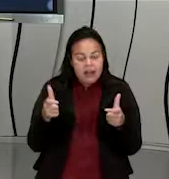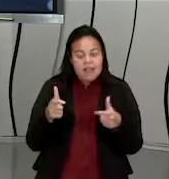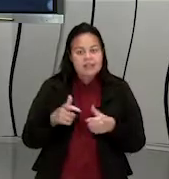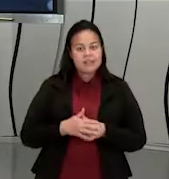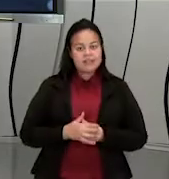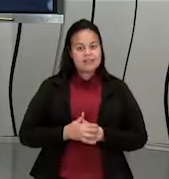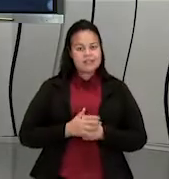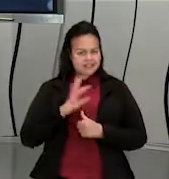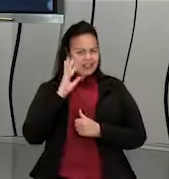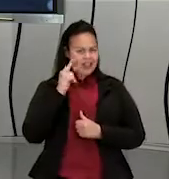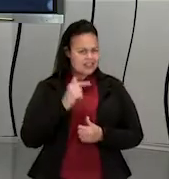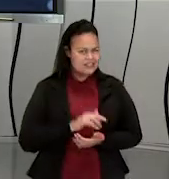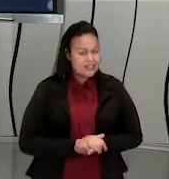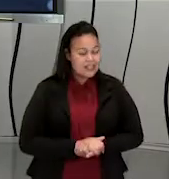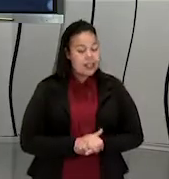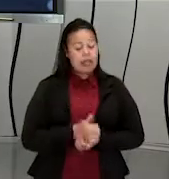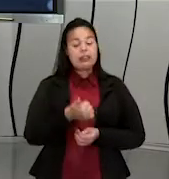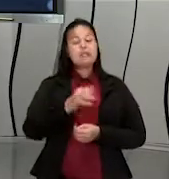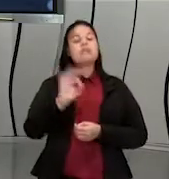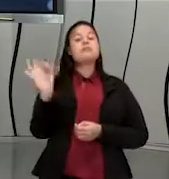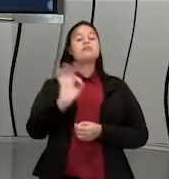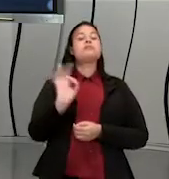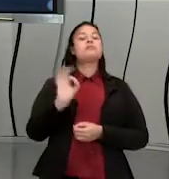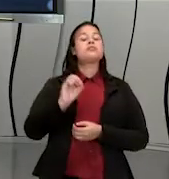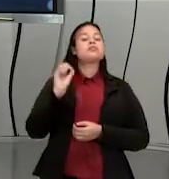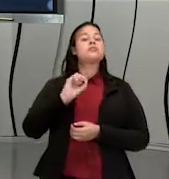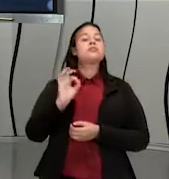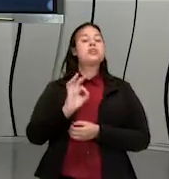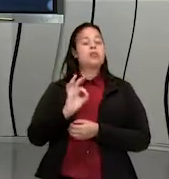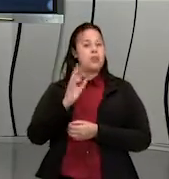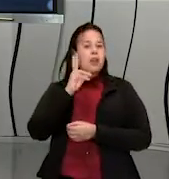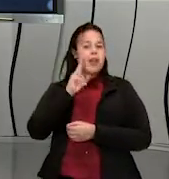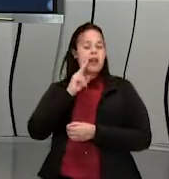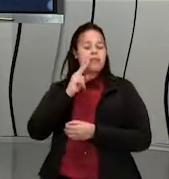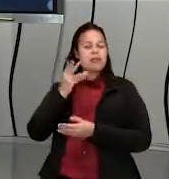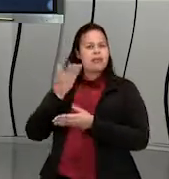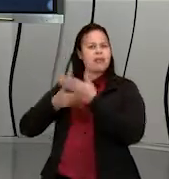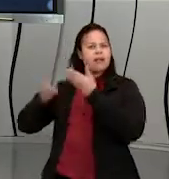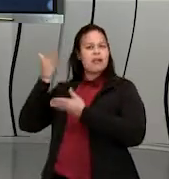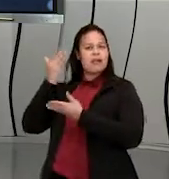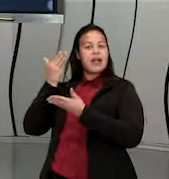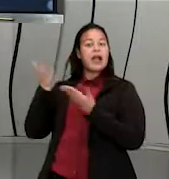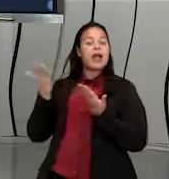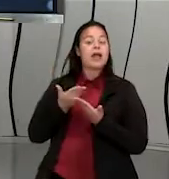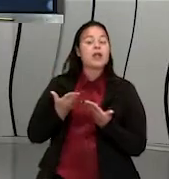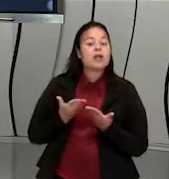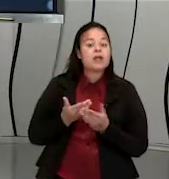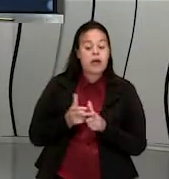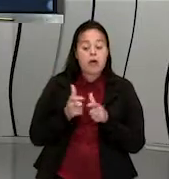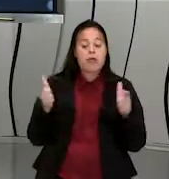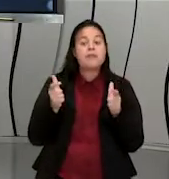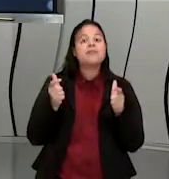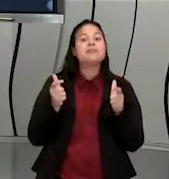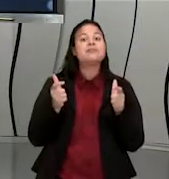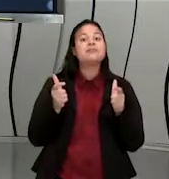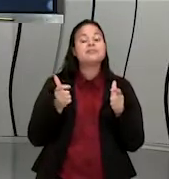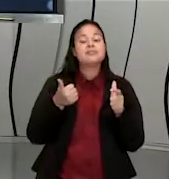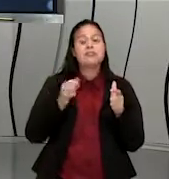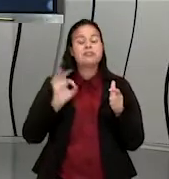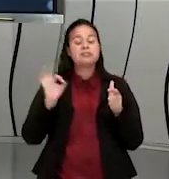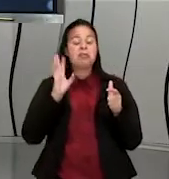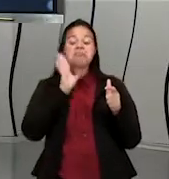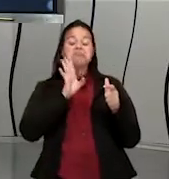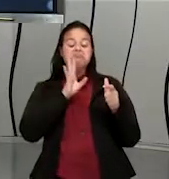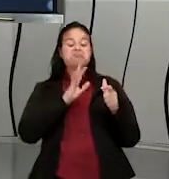que você aceita? O cara fala, então eu vou te dar 10%, porque eu te dei um desconto de 10%, então agora eu te dou um aumento de 10%. Aí você fala,